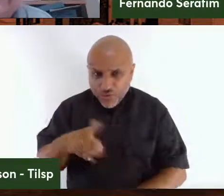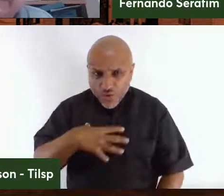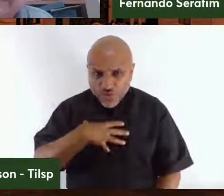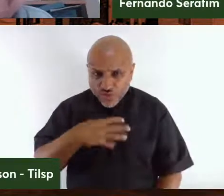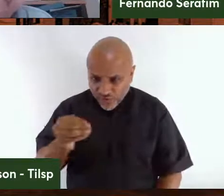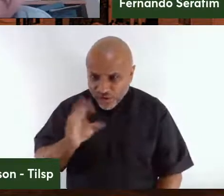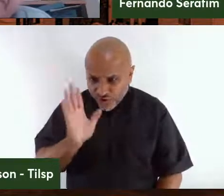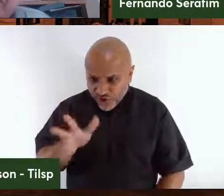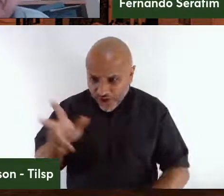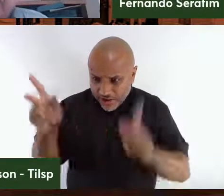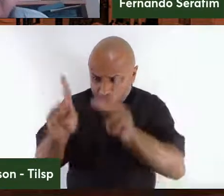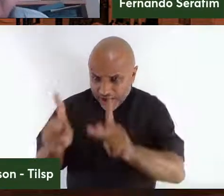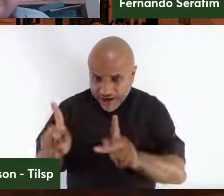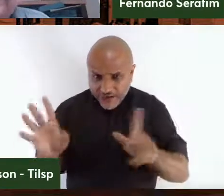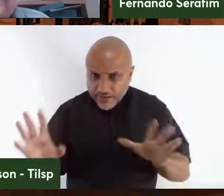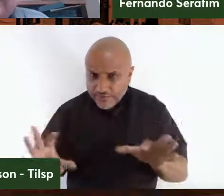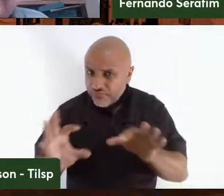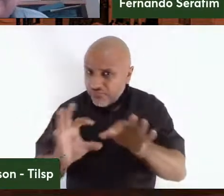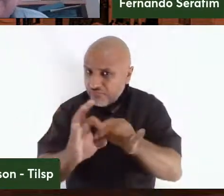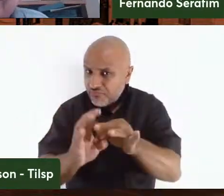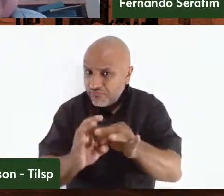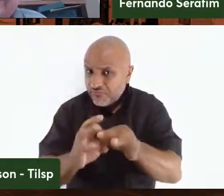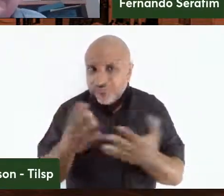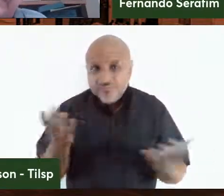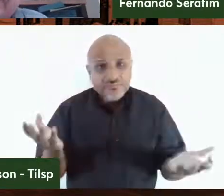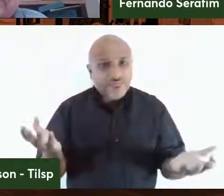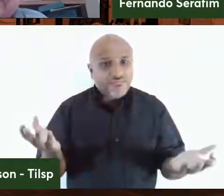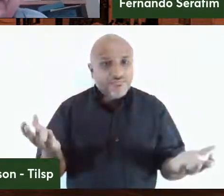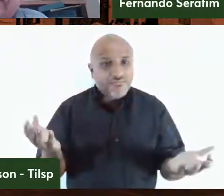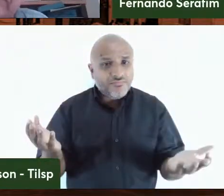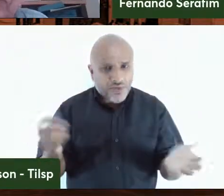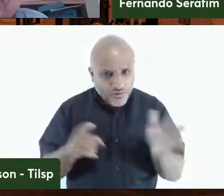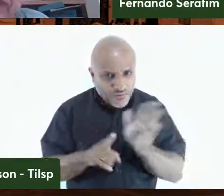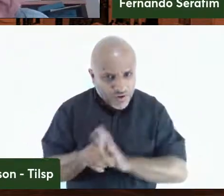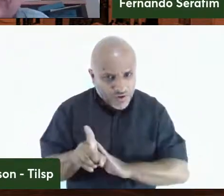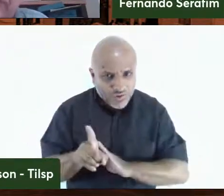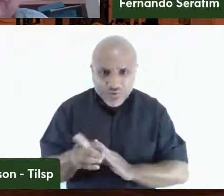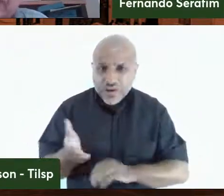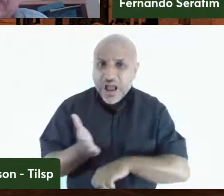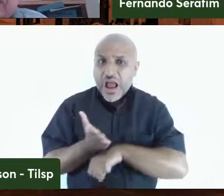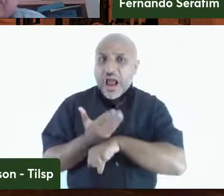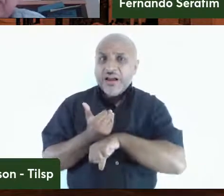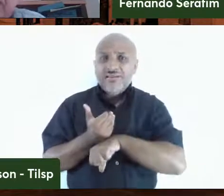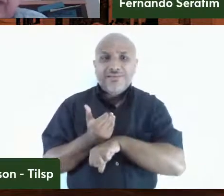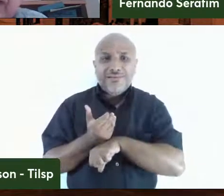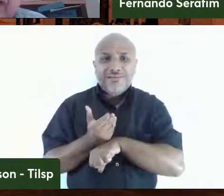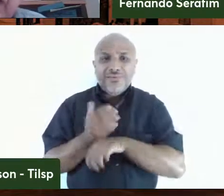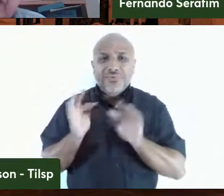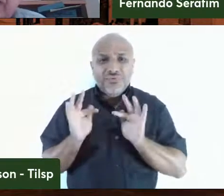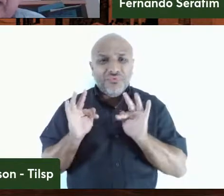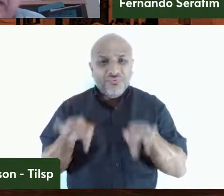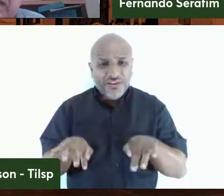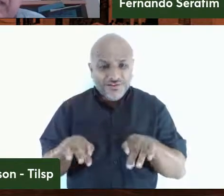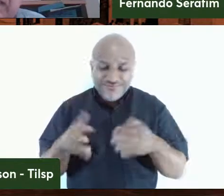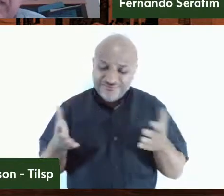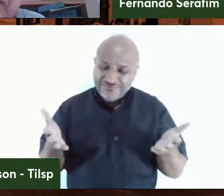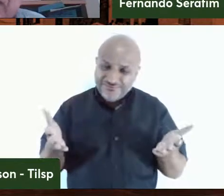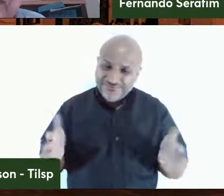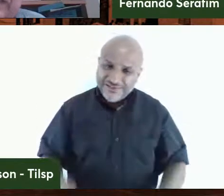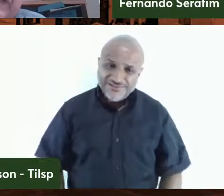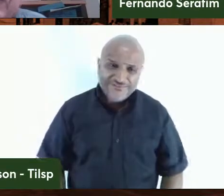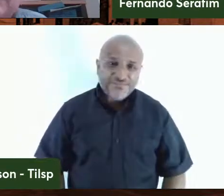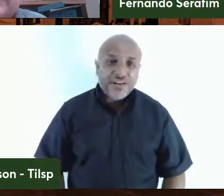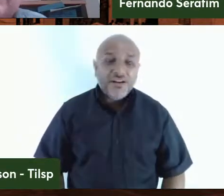pazes? Né? Quer dizer, ela faz essa pergunta um pouco antes do fim, né? Uhum. E